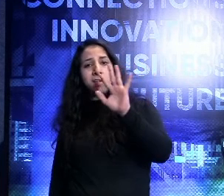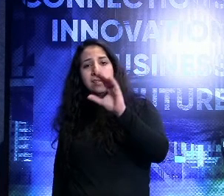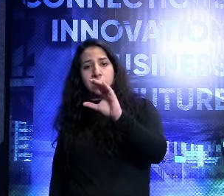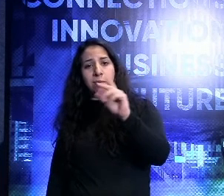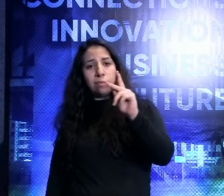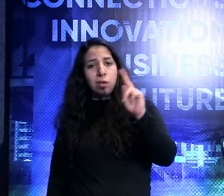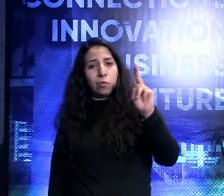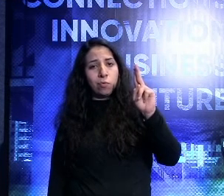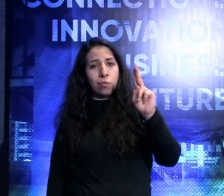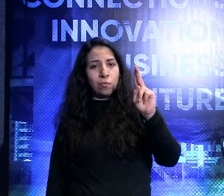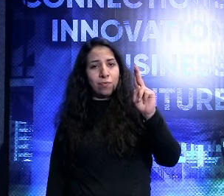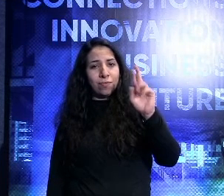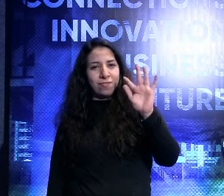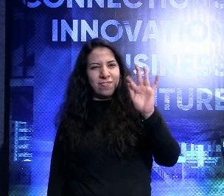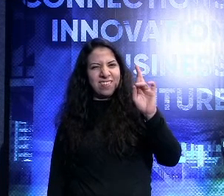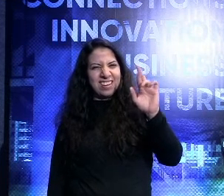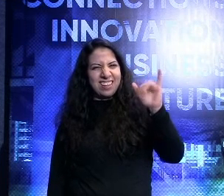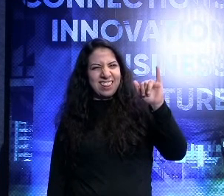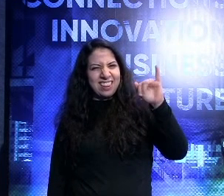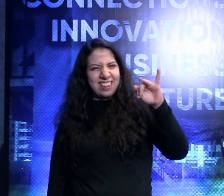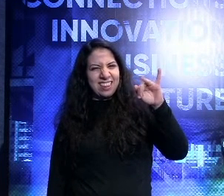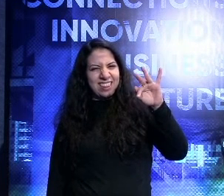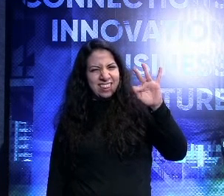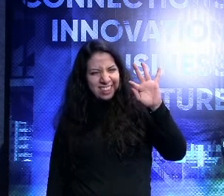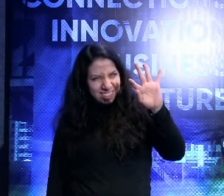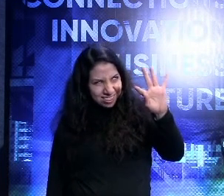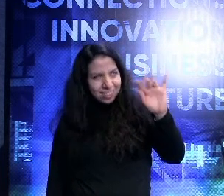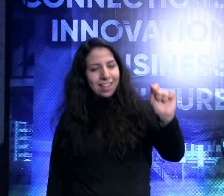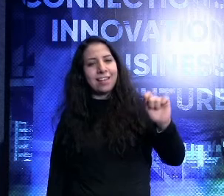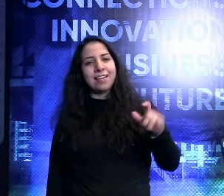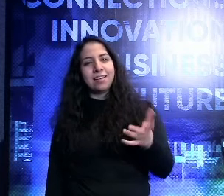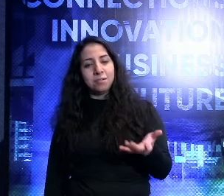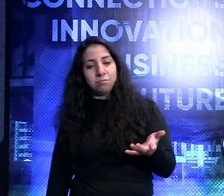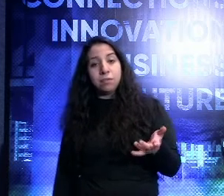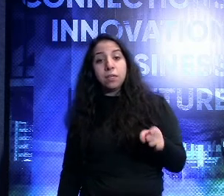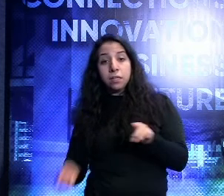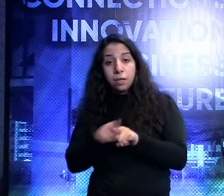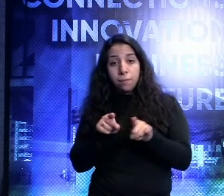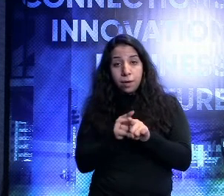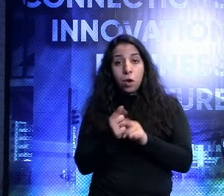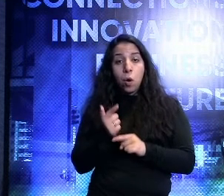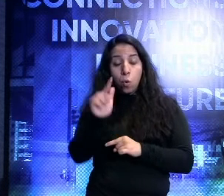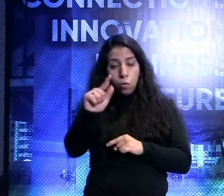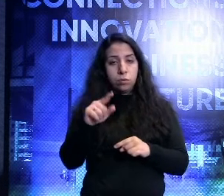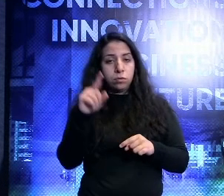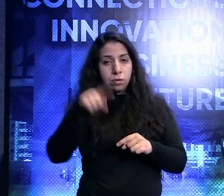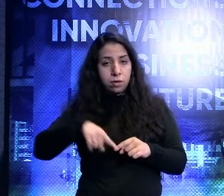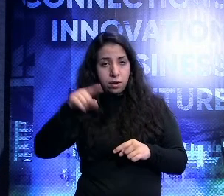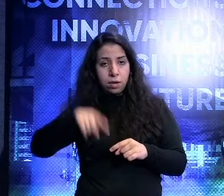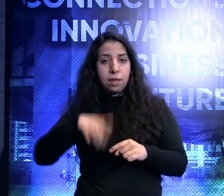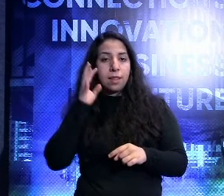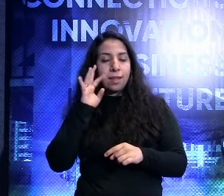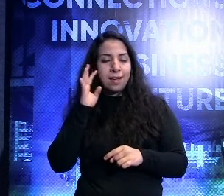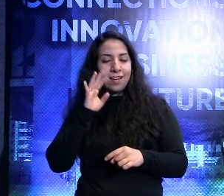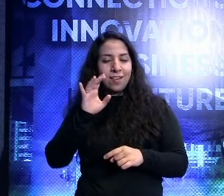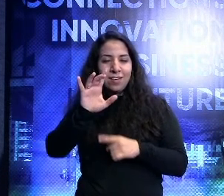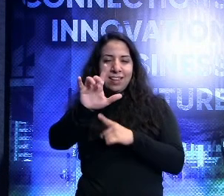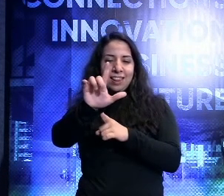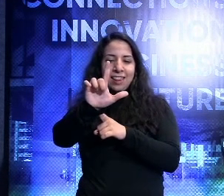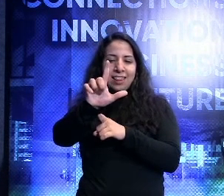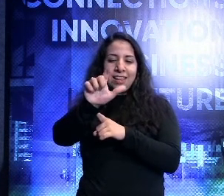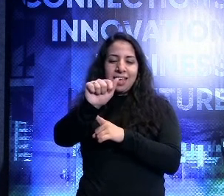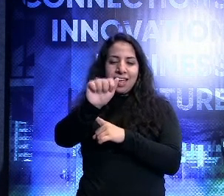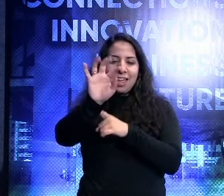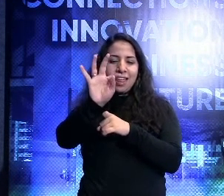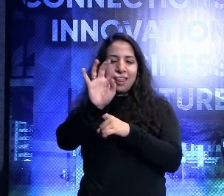Outra legal, coloca latência. Latência é top demais. Coloca lá um delayzinho de 300 milissegundos na interface de